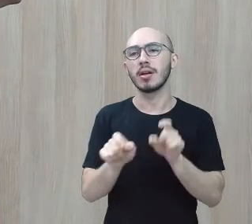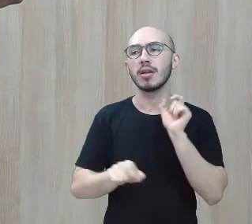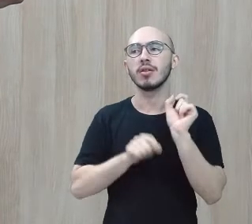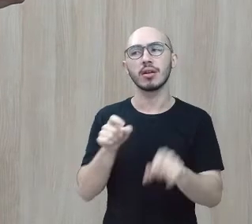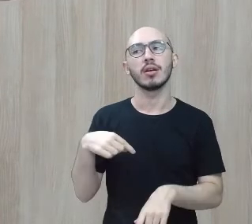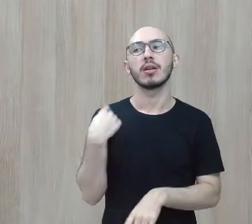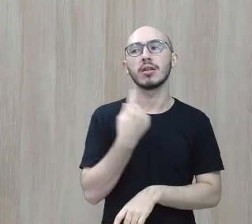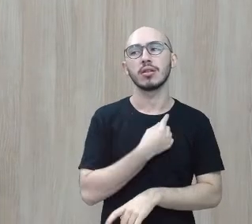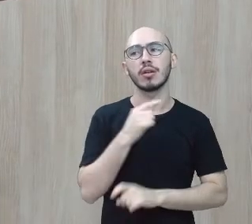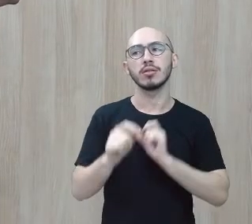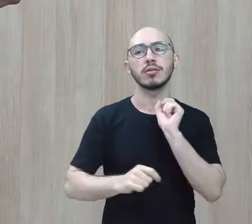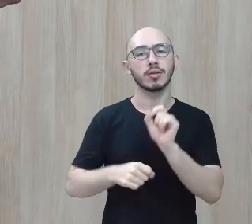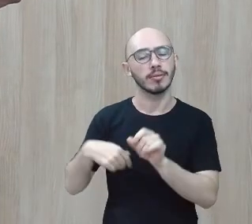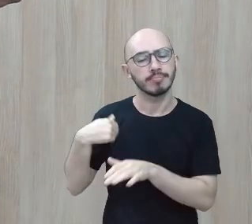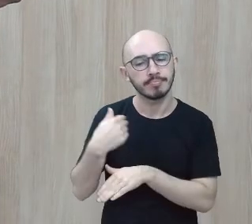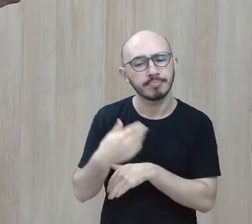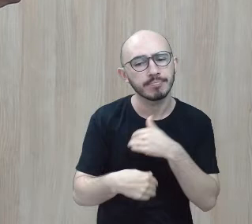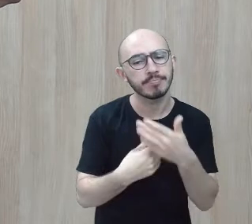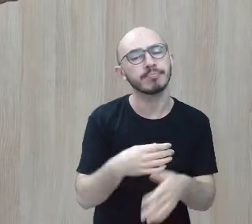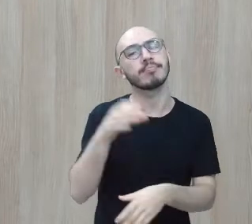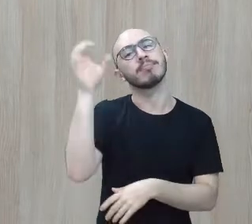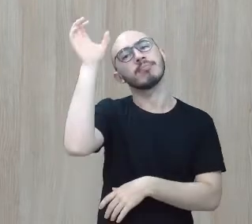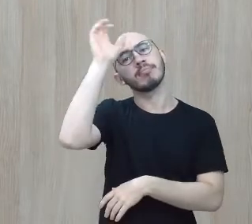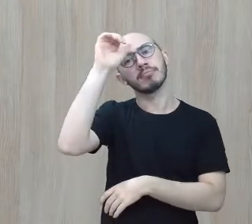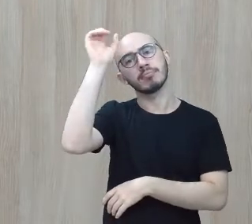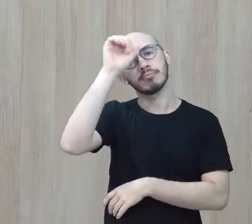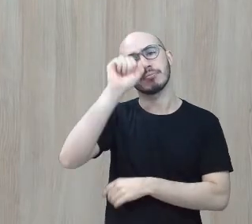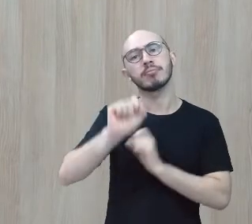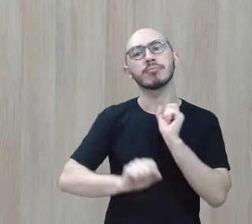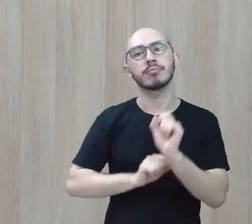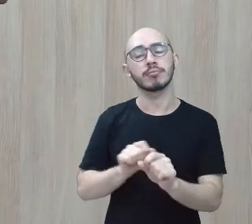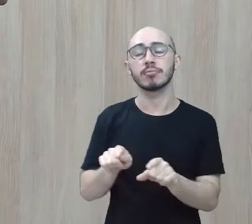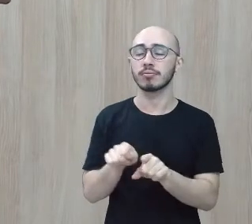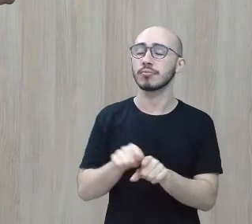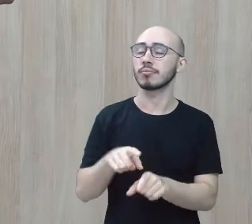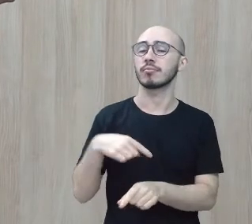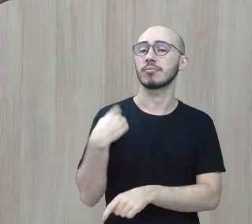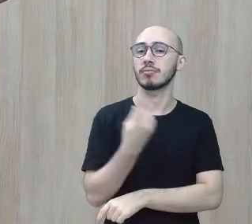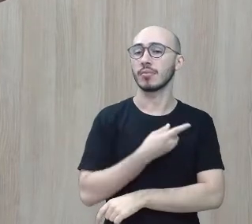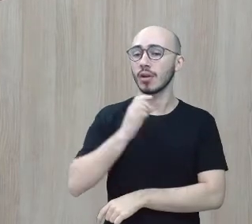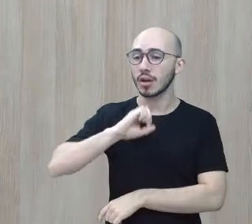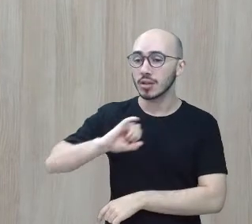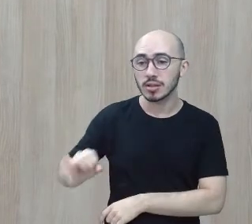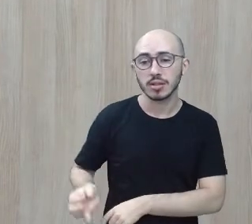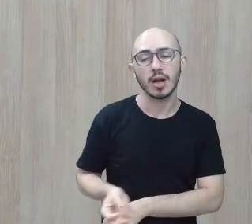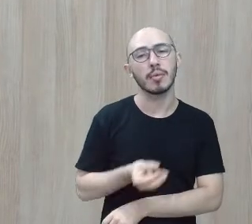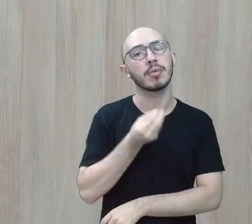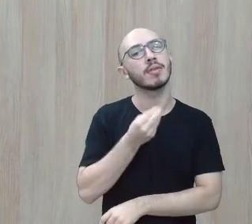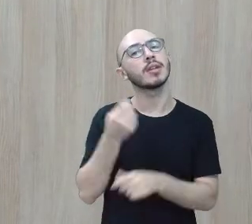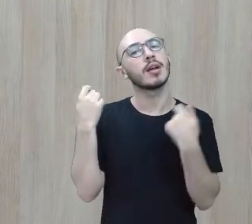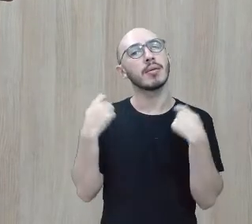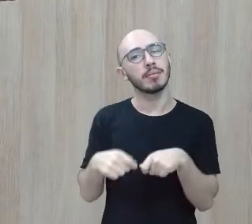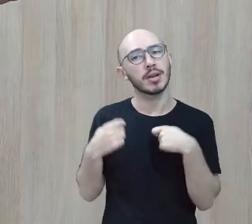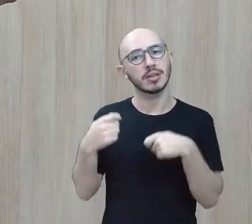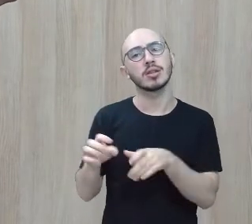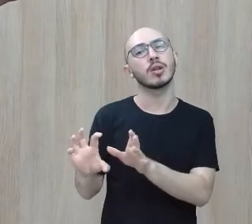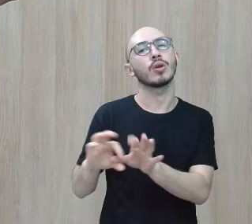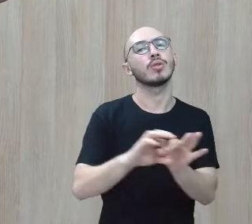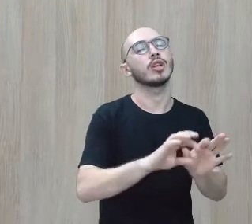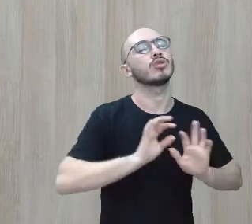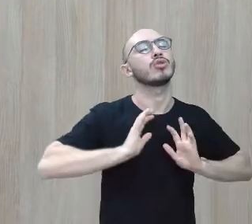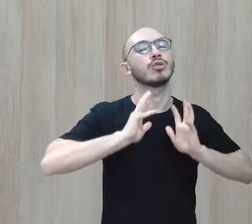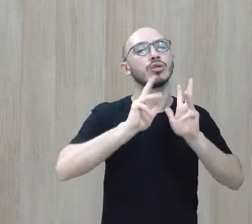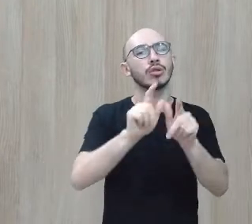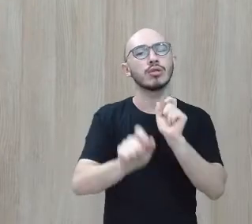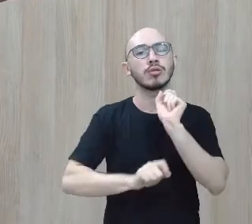para nós crescimento. Então, vamos aproveitar, não é, todas essas situações